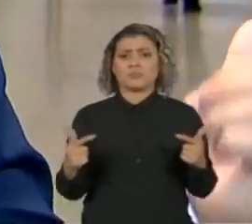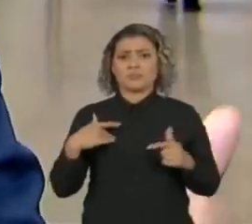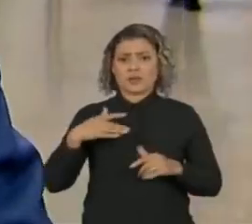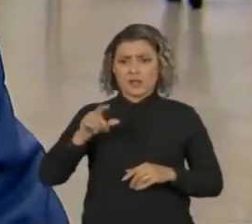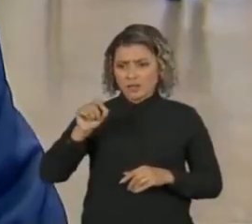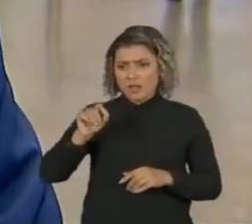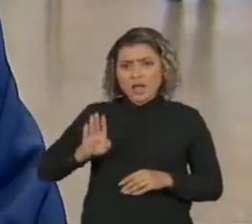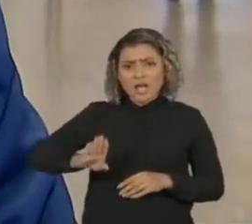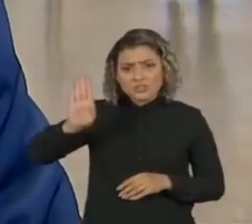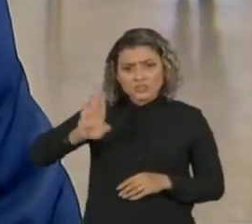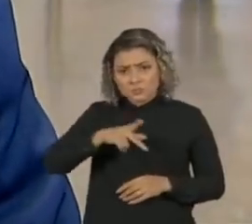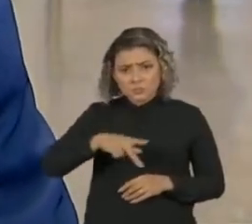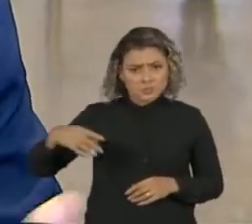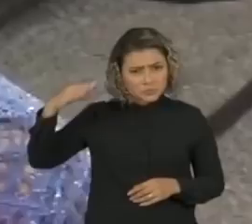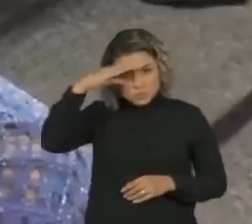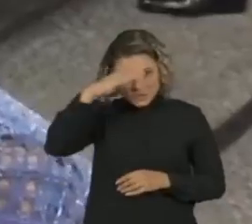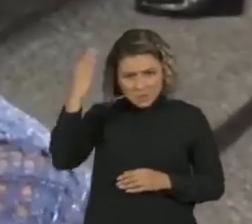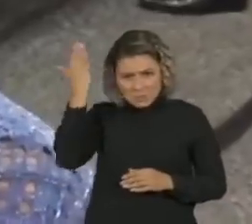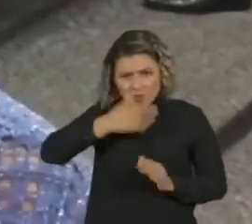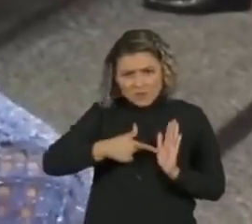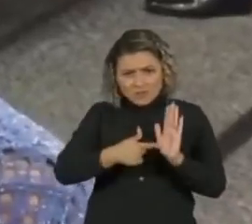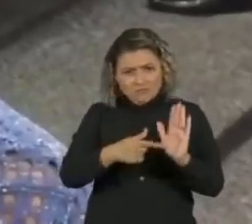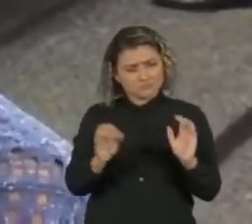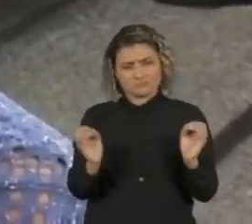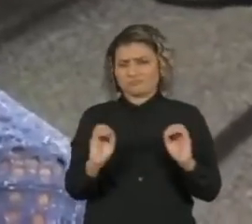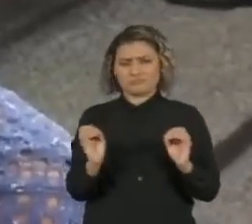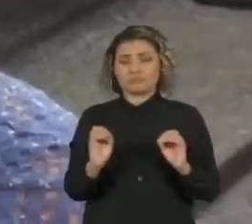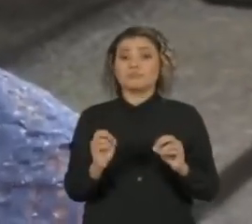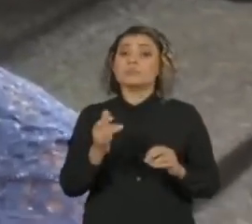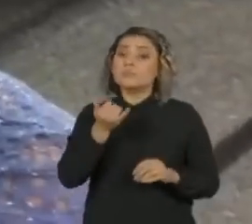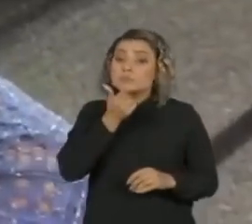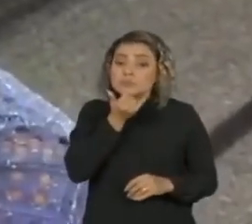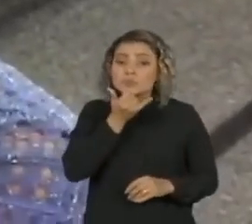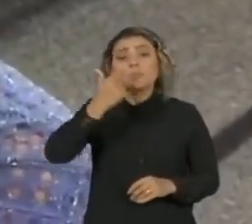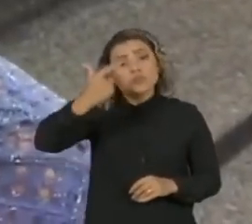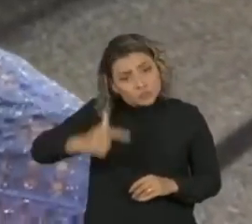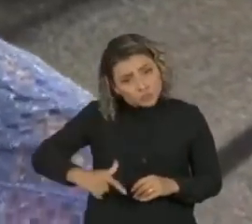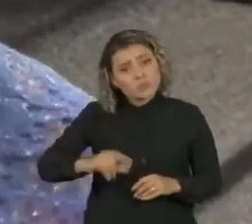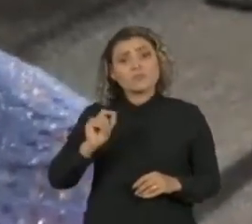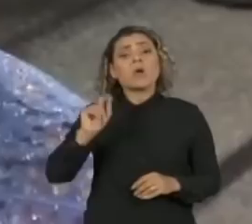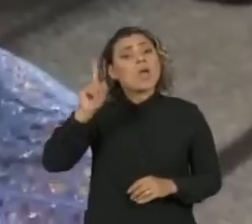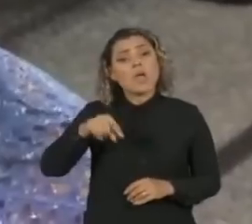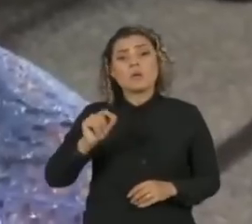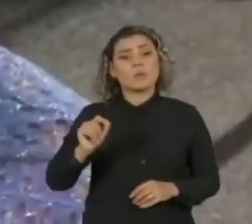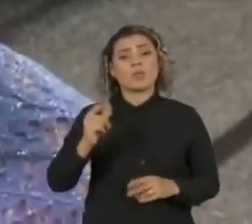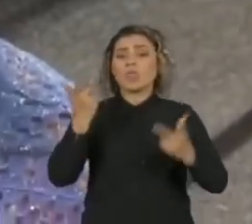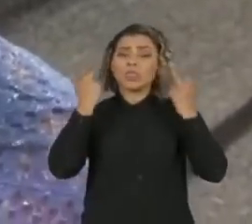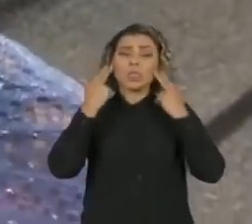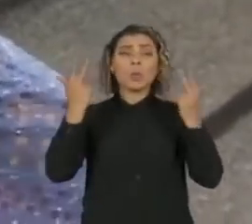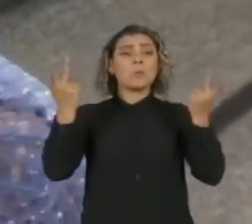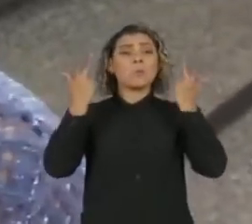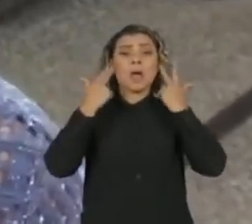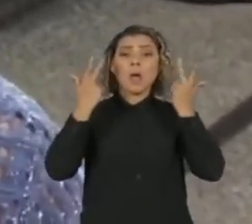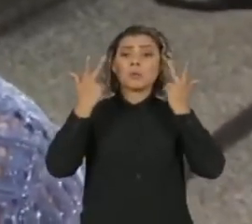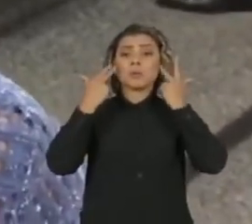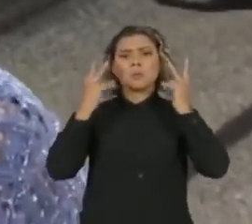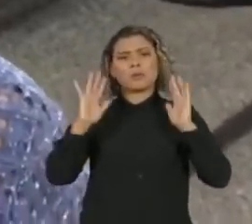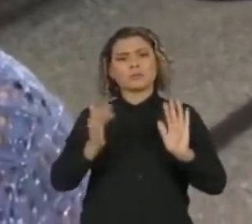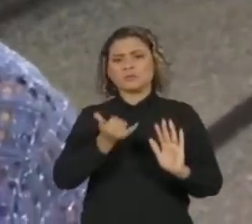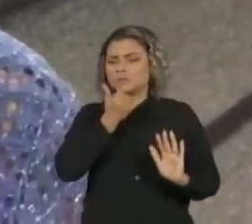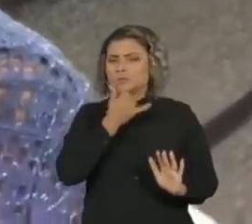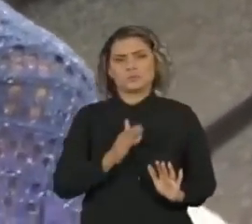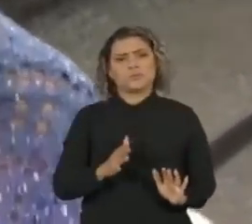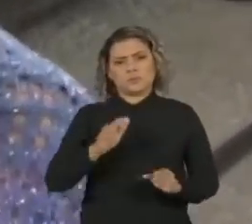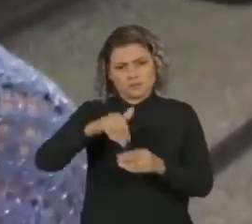da então candidatura do presidente Bolsonaro. Isso é, mais uma vez, a tentativa de naturalizar a mentira